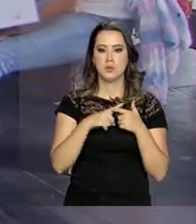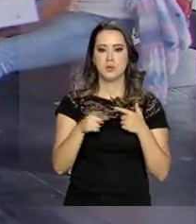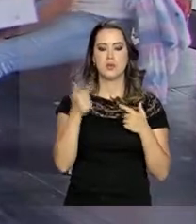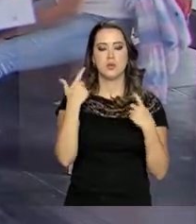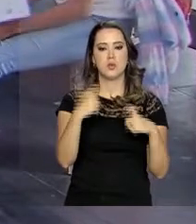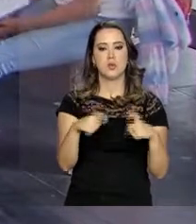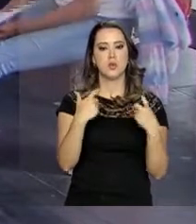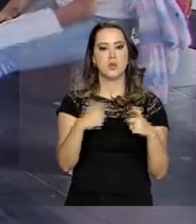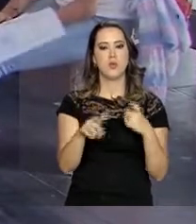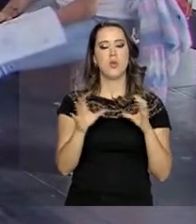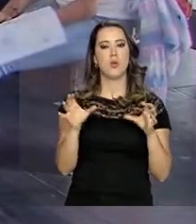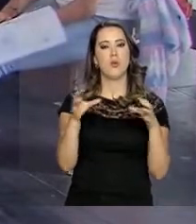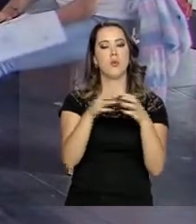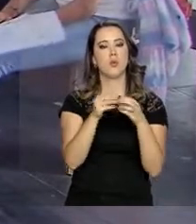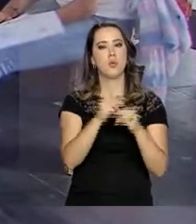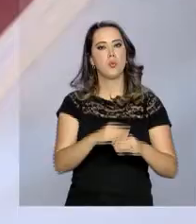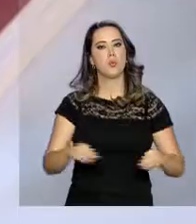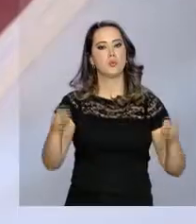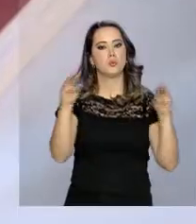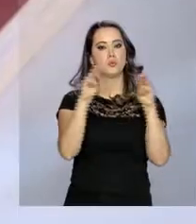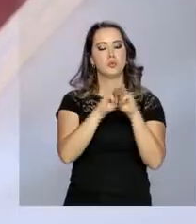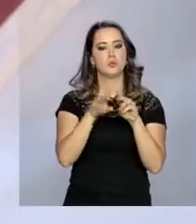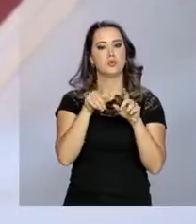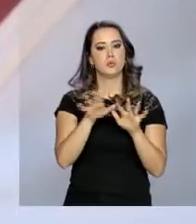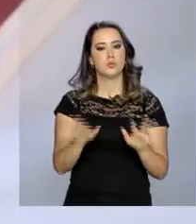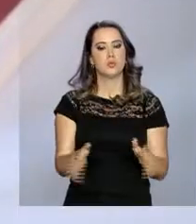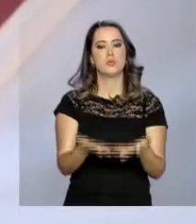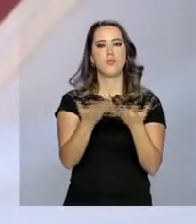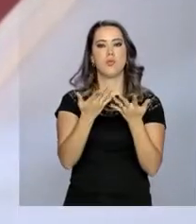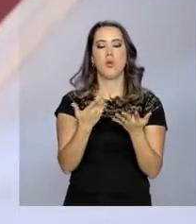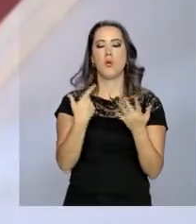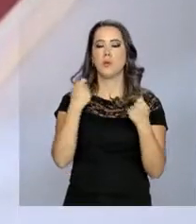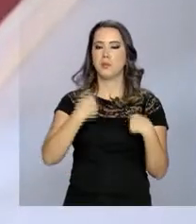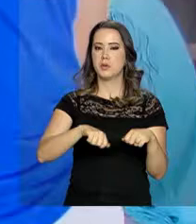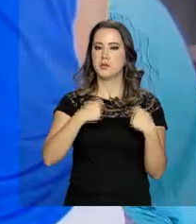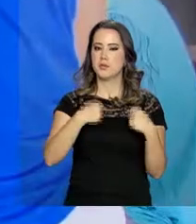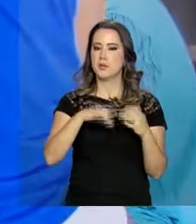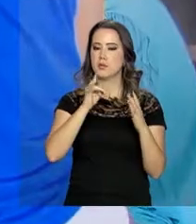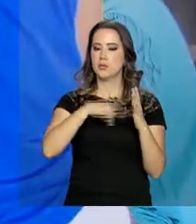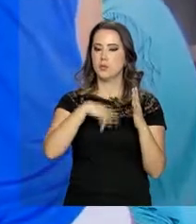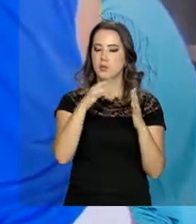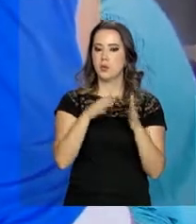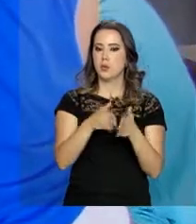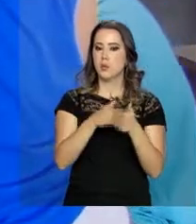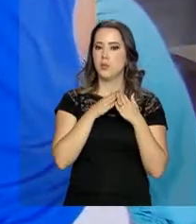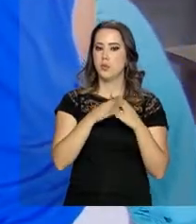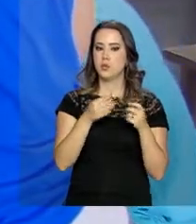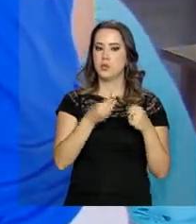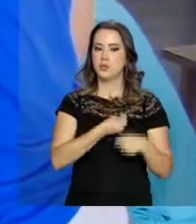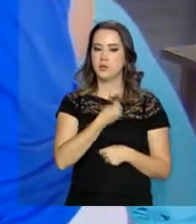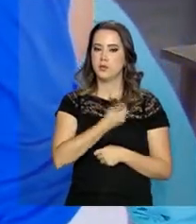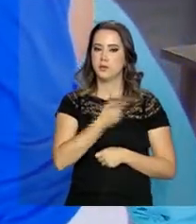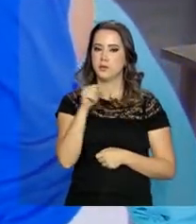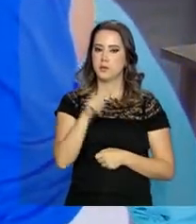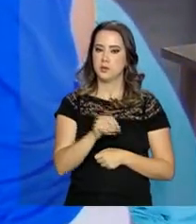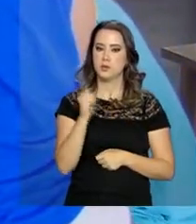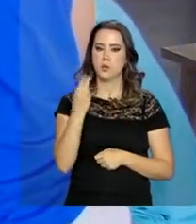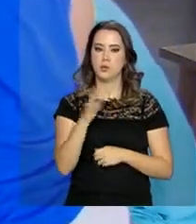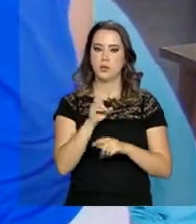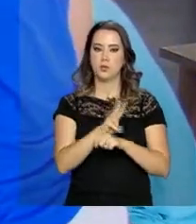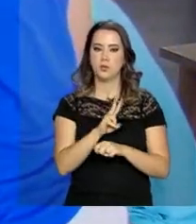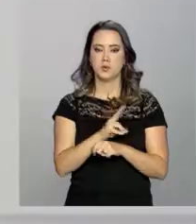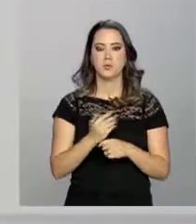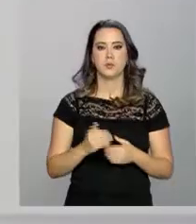agências internacionais ligadas às Nações Unidas, que providenciam os atos necessários ou para o pedido de residência temporária ou de